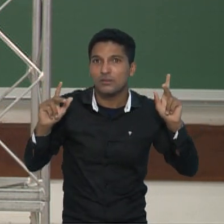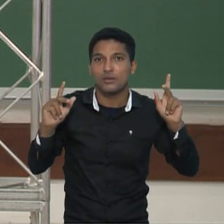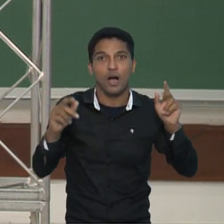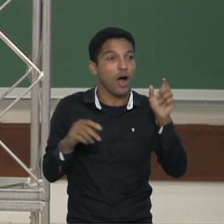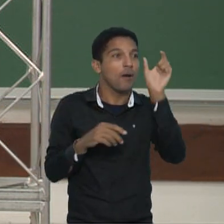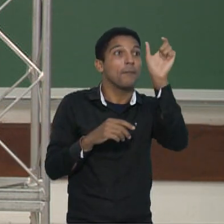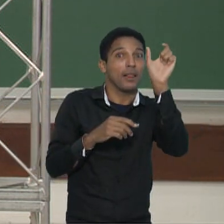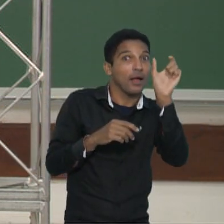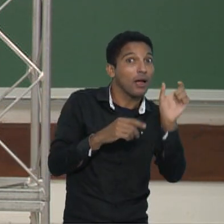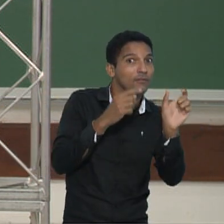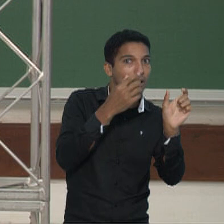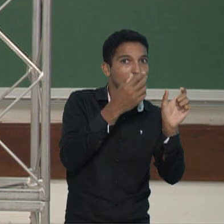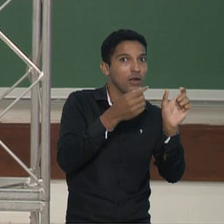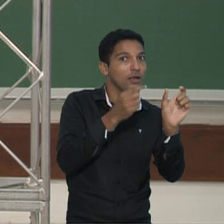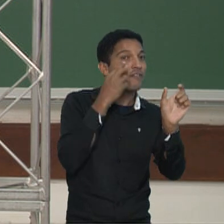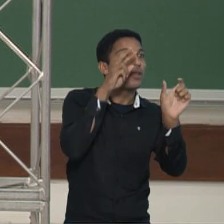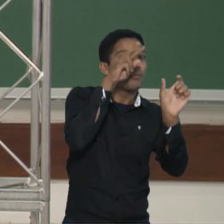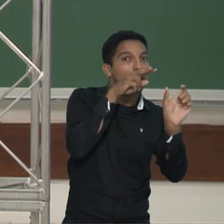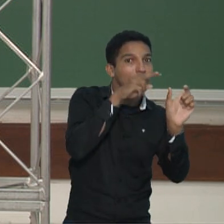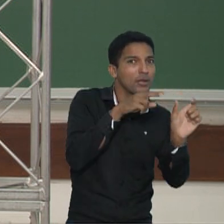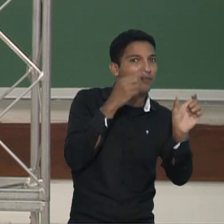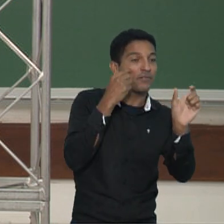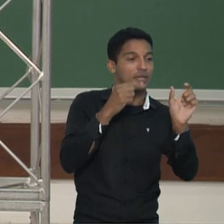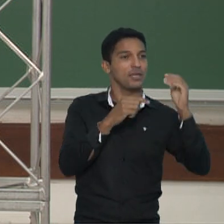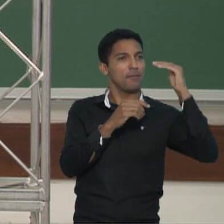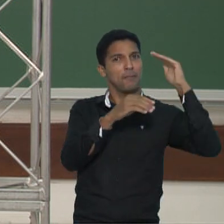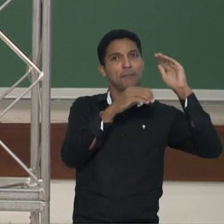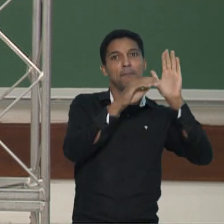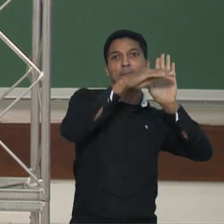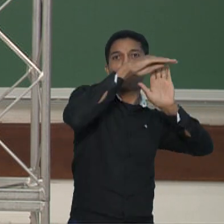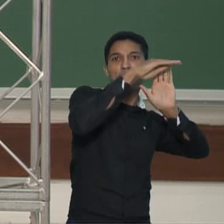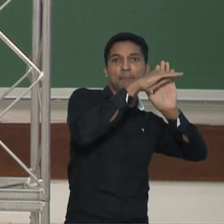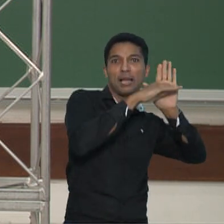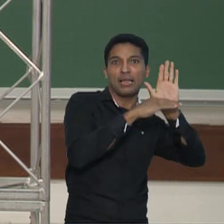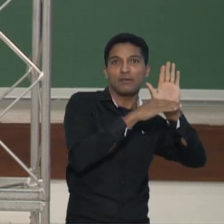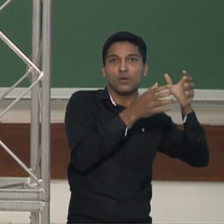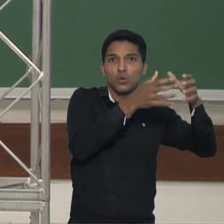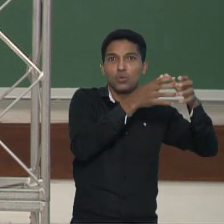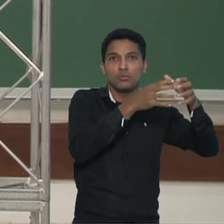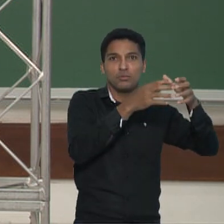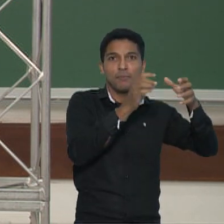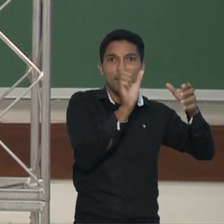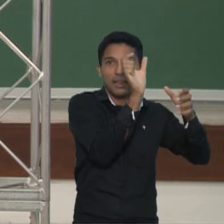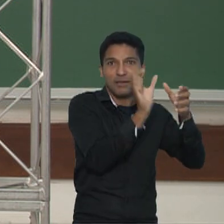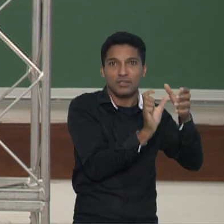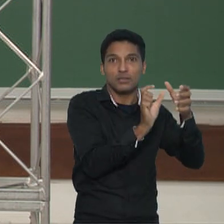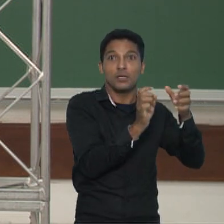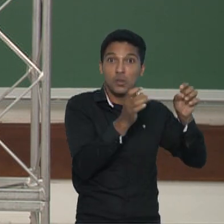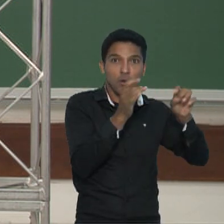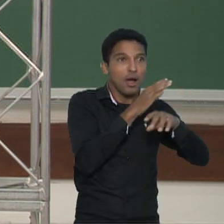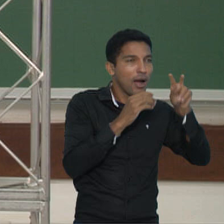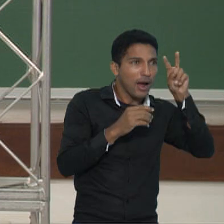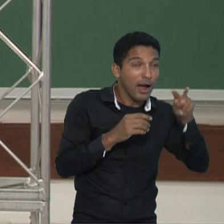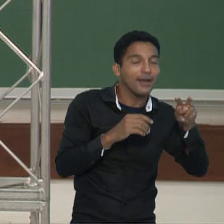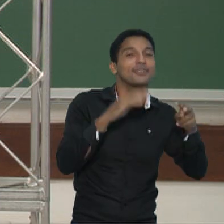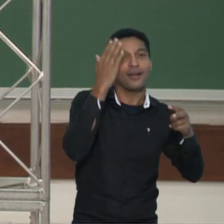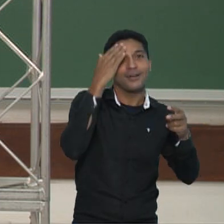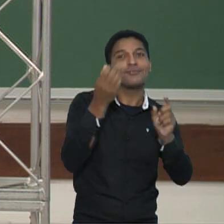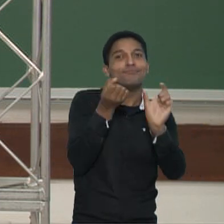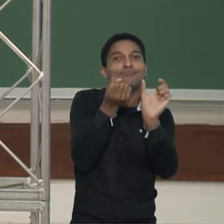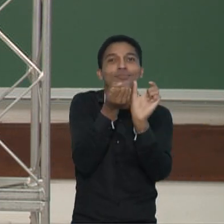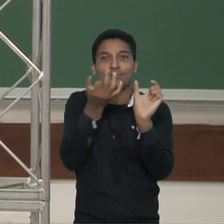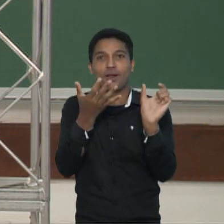correm lá no banco de palavras e vejam se elas estão lá. Se elas estiverem, vocês vão anotar qual é o plural